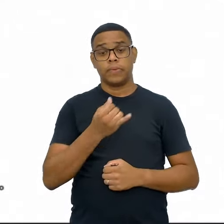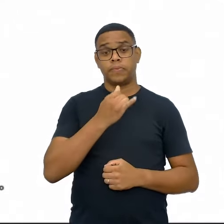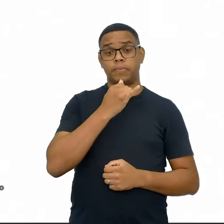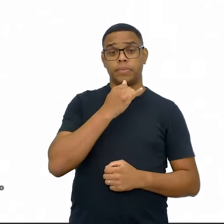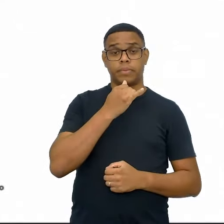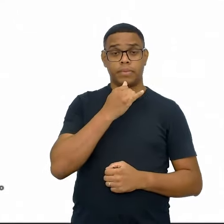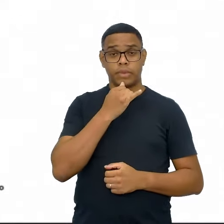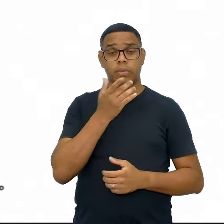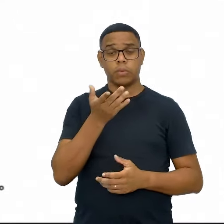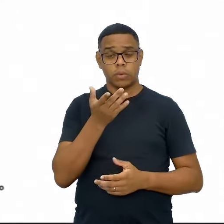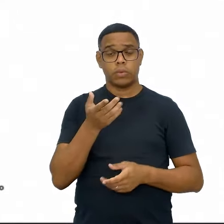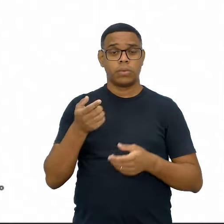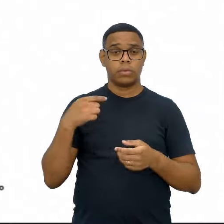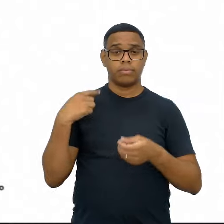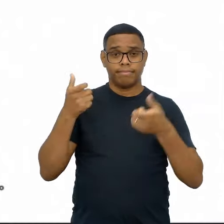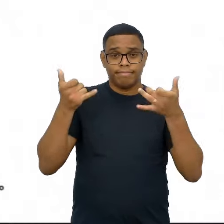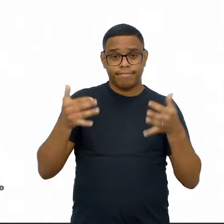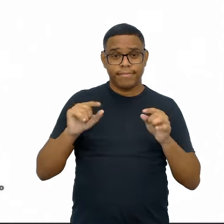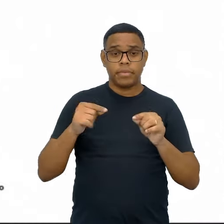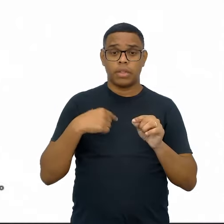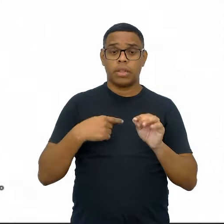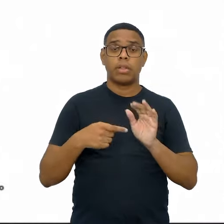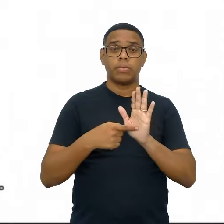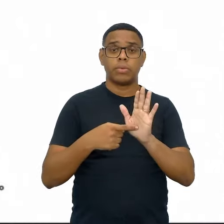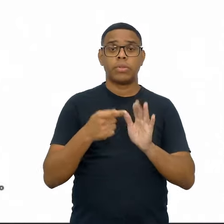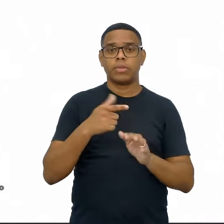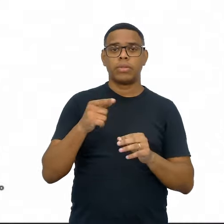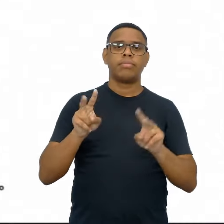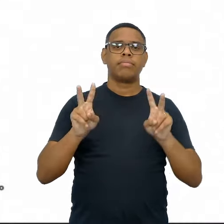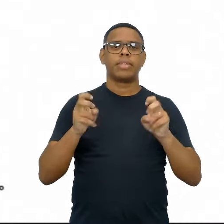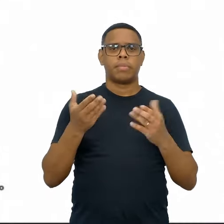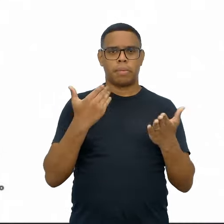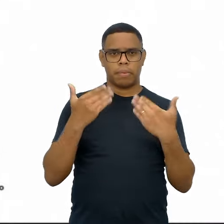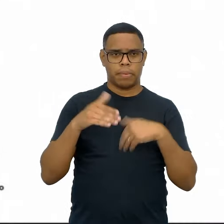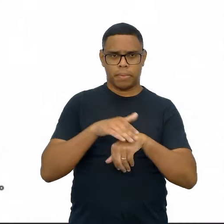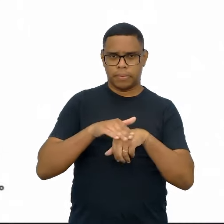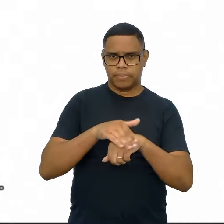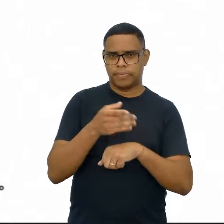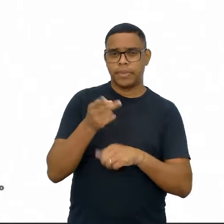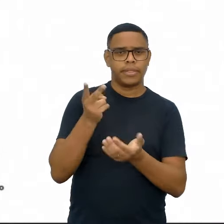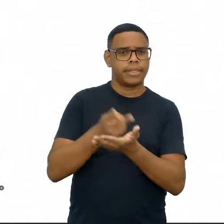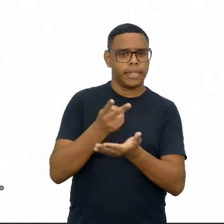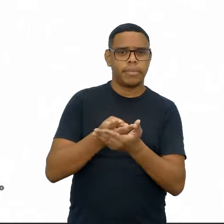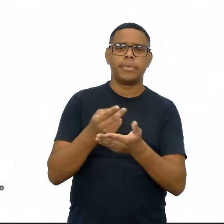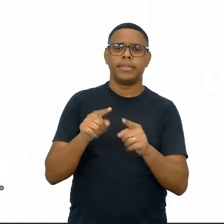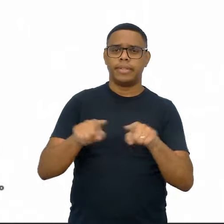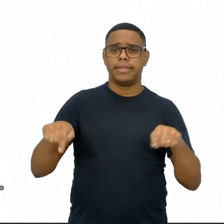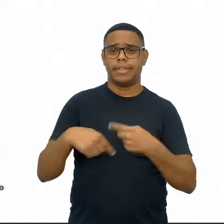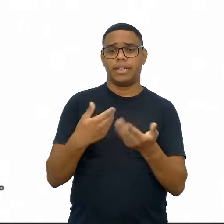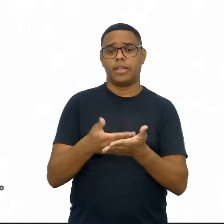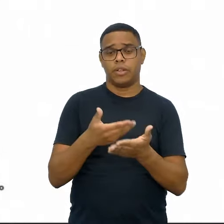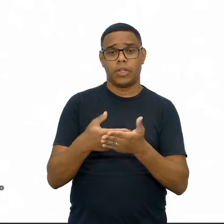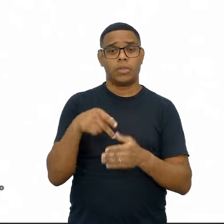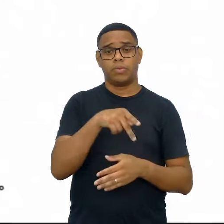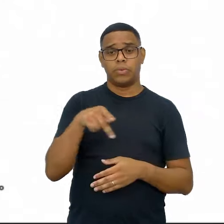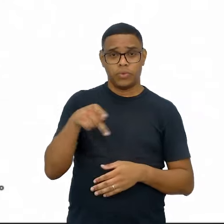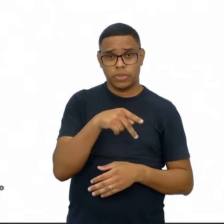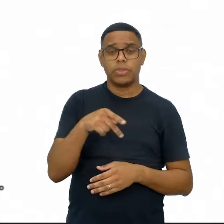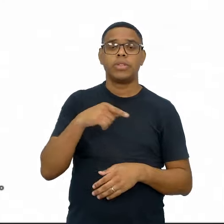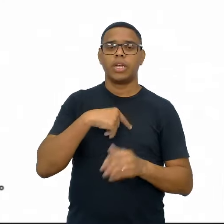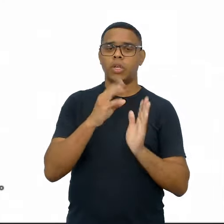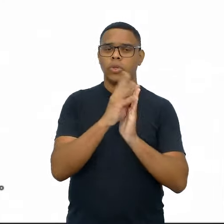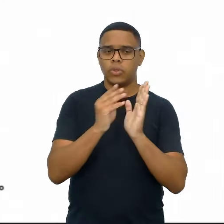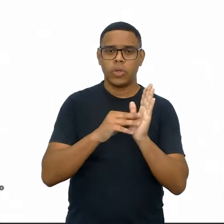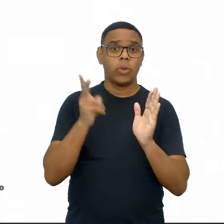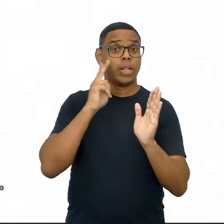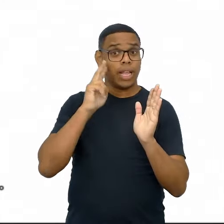disso, né, que a gente traz, eu trago uma discussão que sempre acontece na sala de aula, quando o professor retoma um